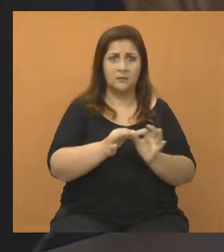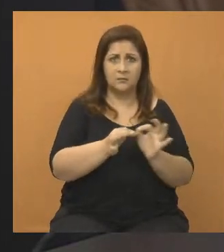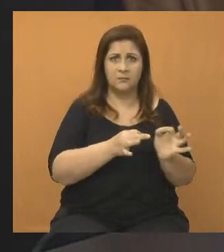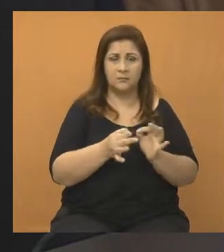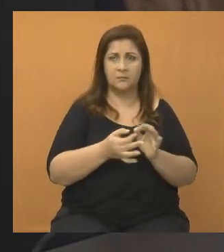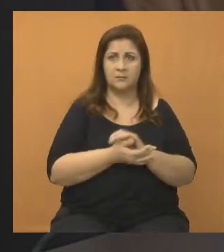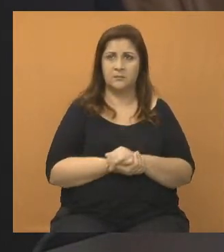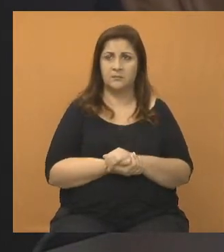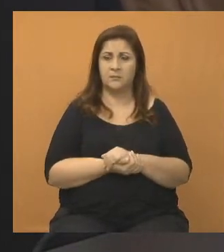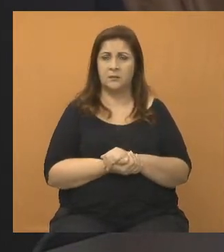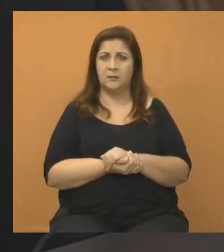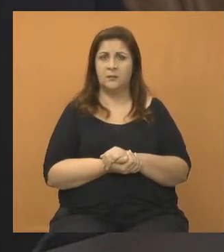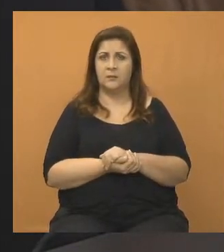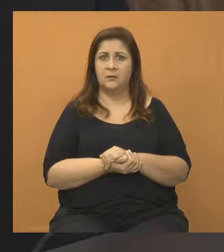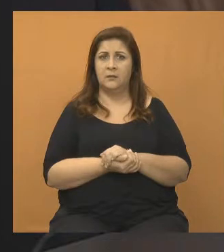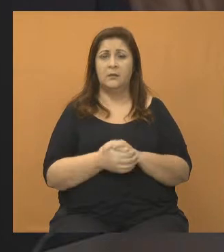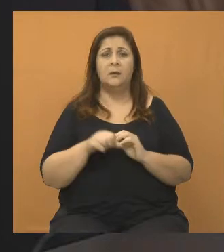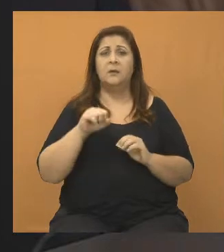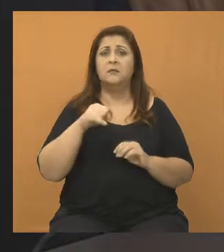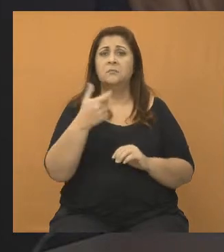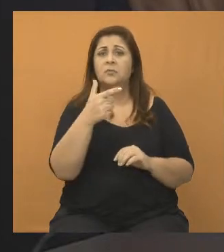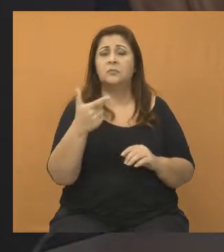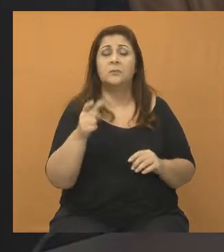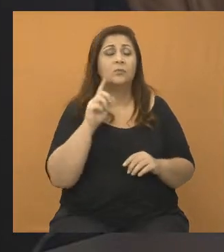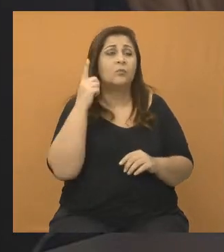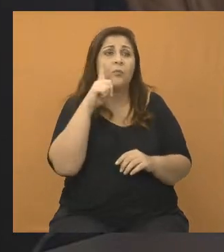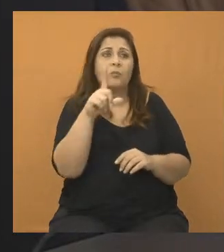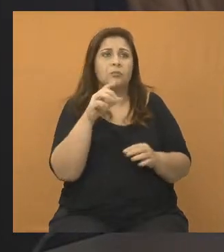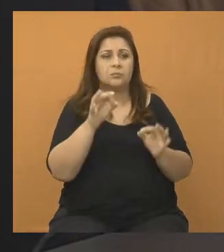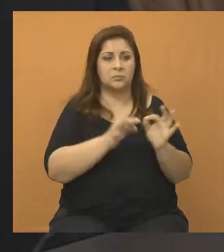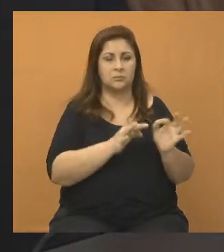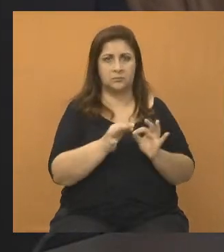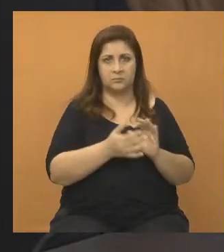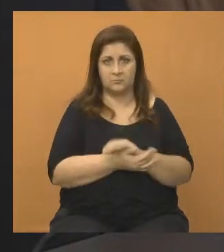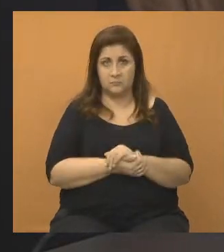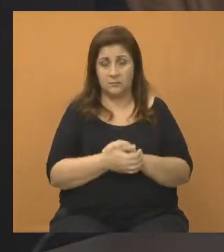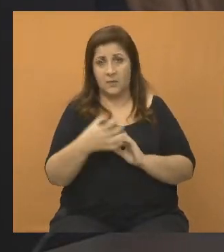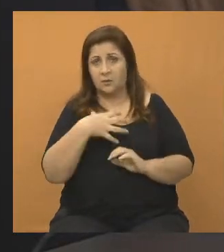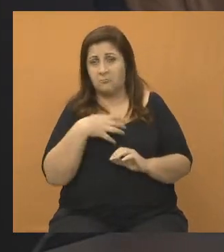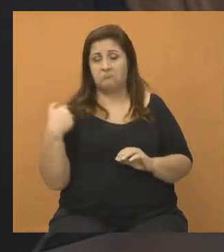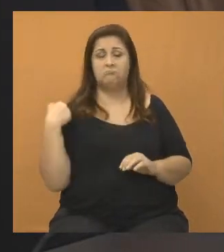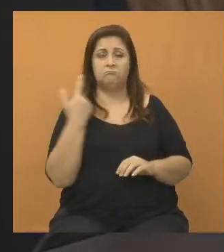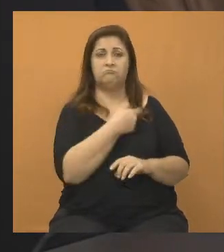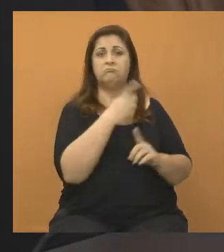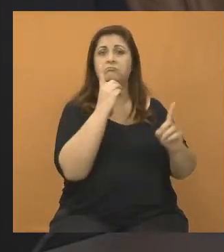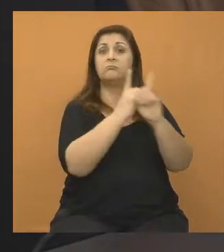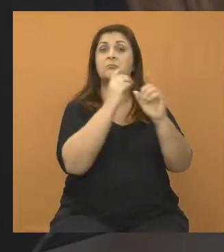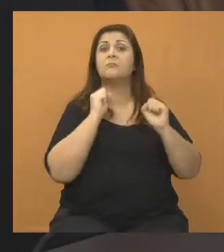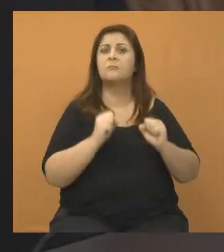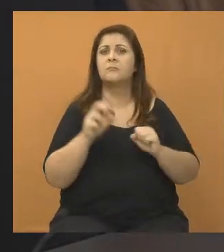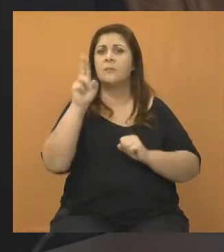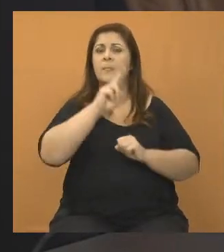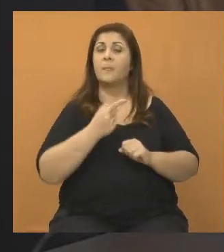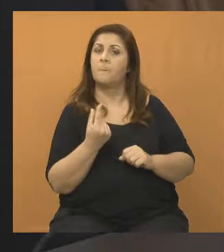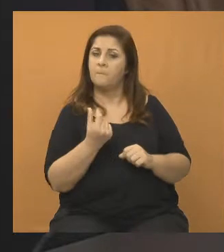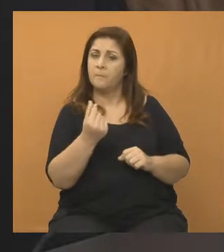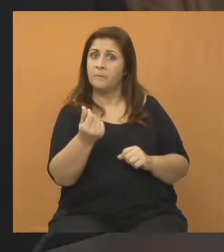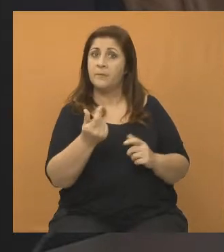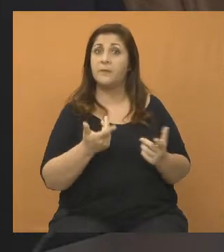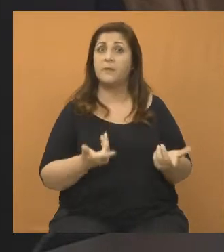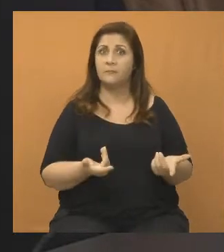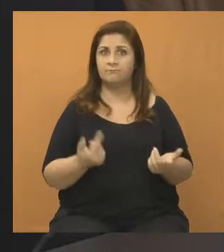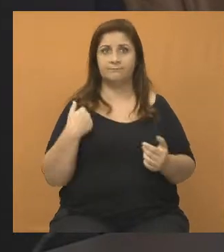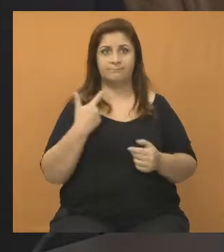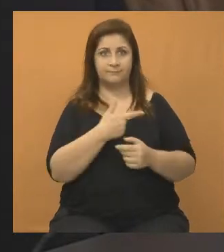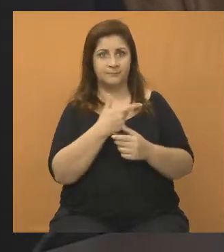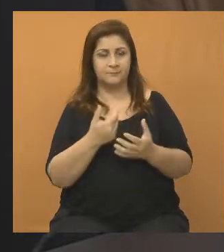isso, a gente não consegue nem regularizar aquelas áreas. Então, foi uma forma que a gente encontrou de poder utilizar o dinheiro daquilo que a gente